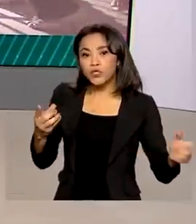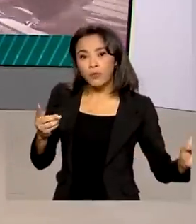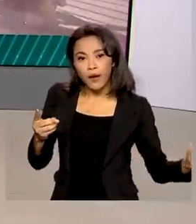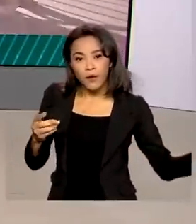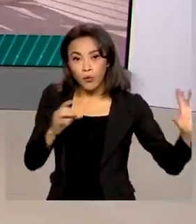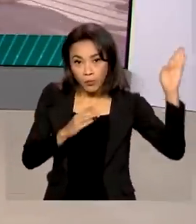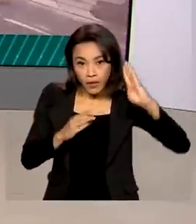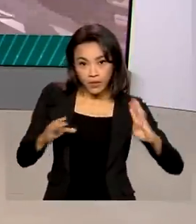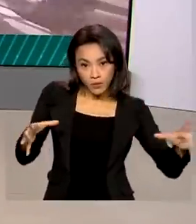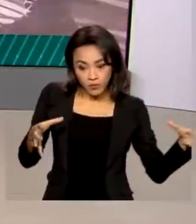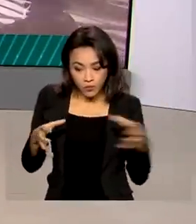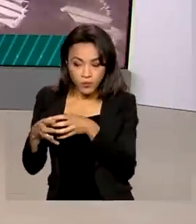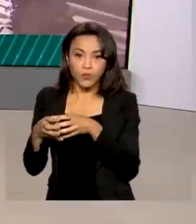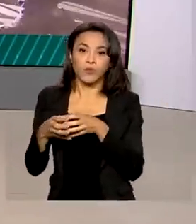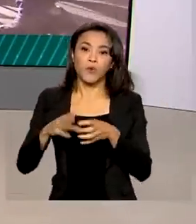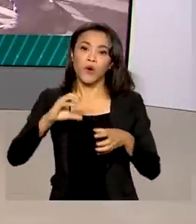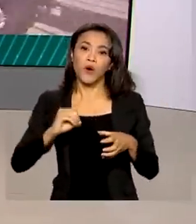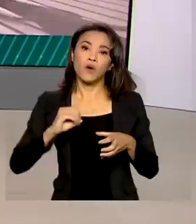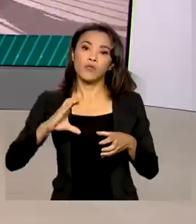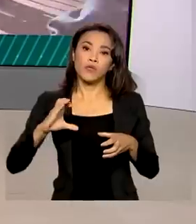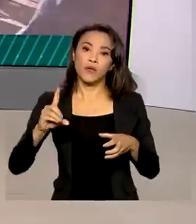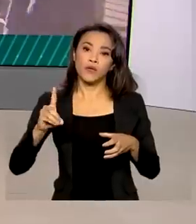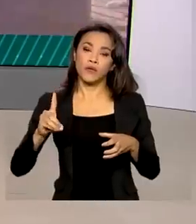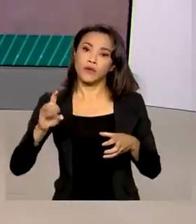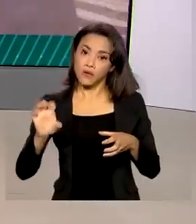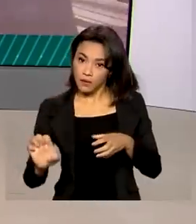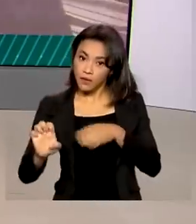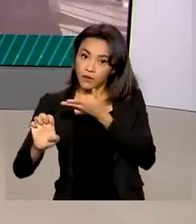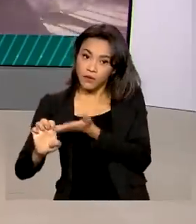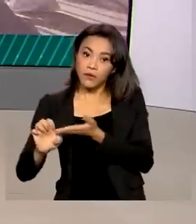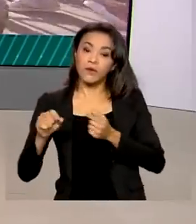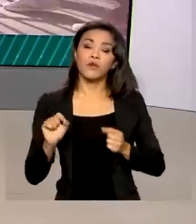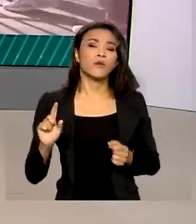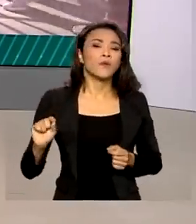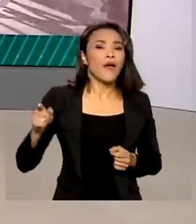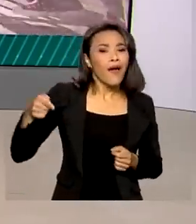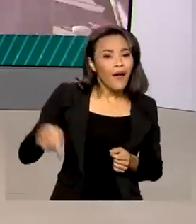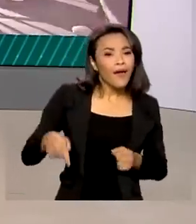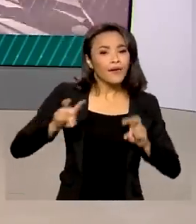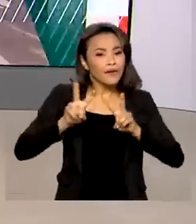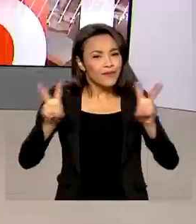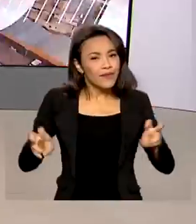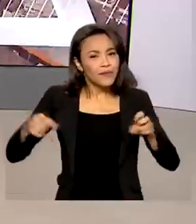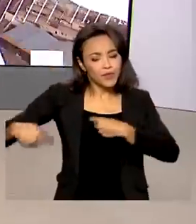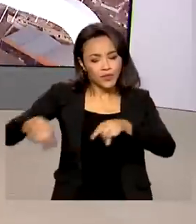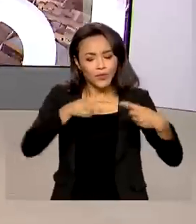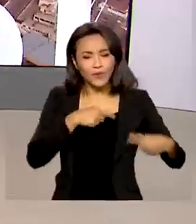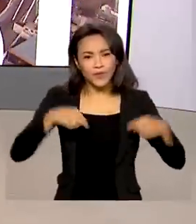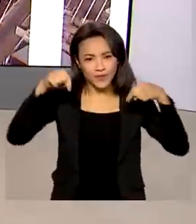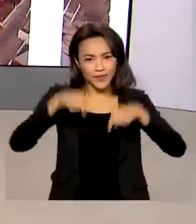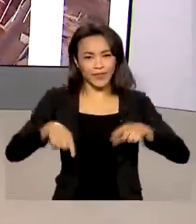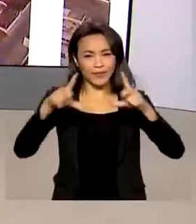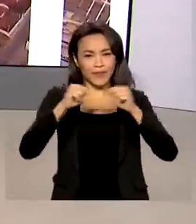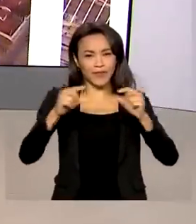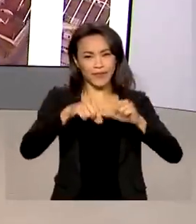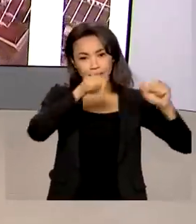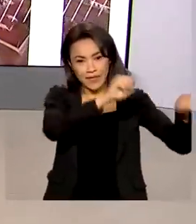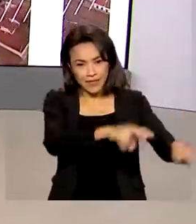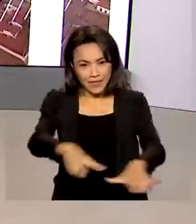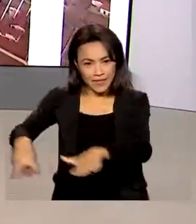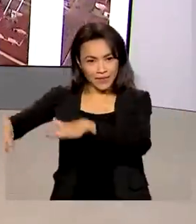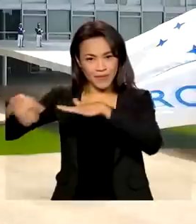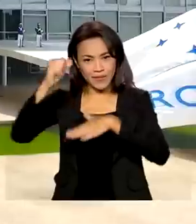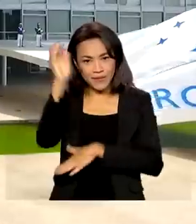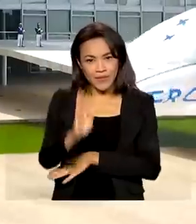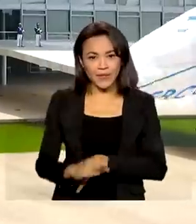entrada brasileira na Organização para a Cooperação e o Desenvolvimento Econômico é um dos assuntos debatidos em Brasília na semana